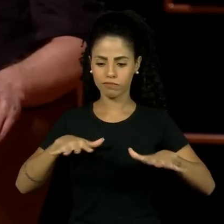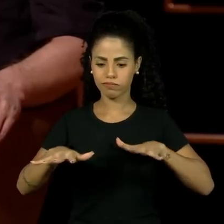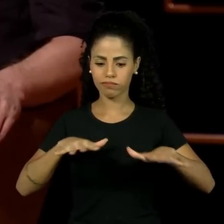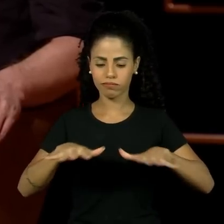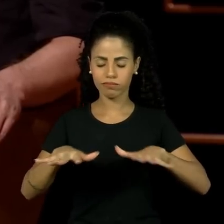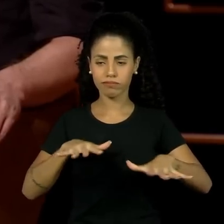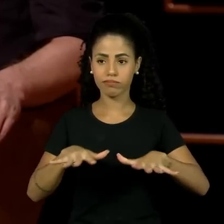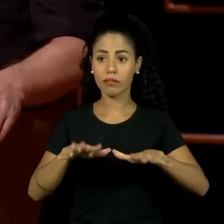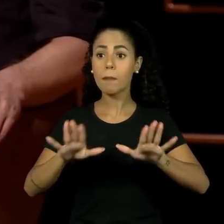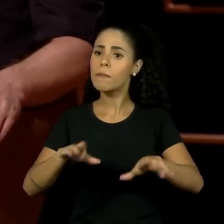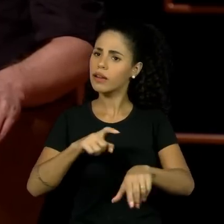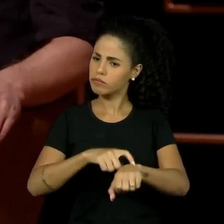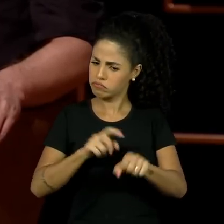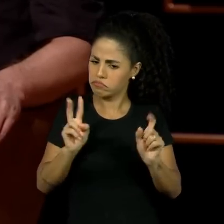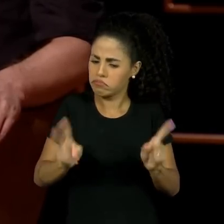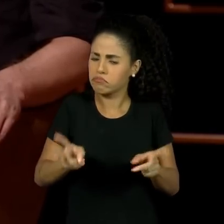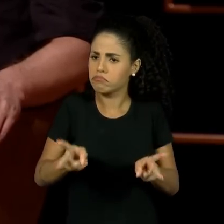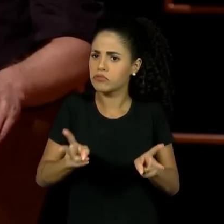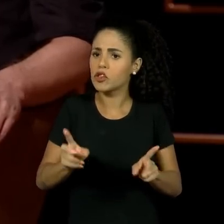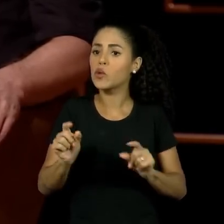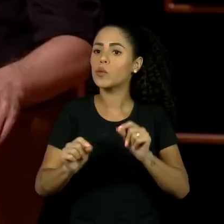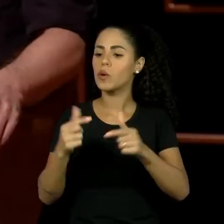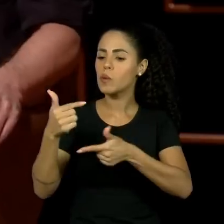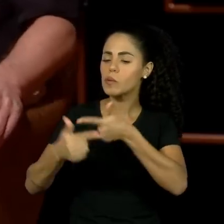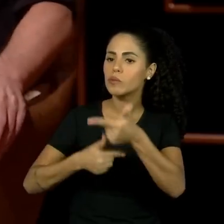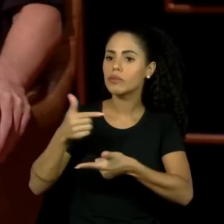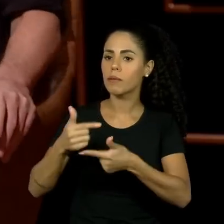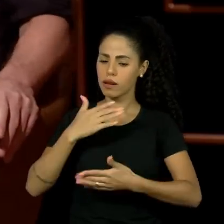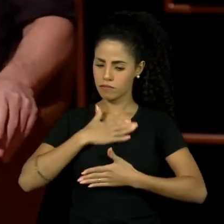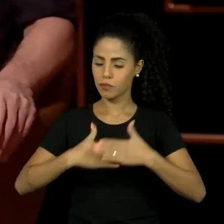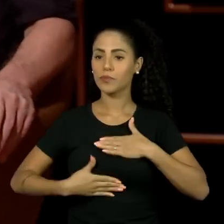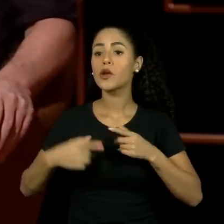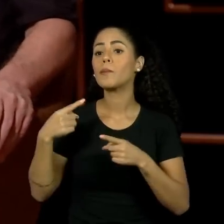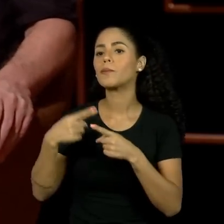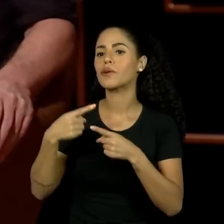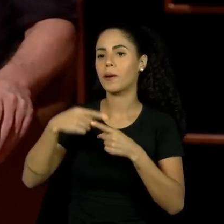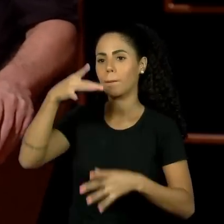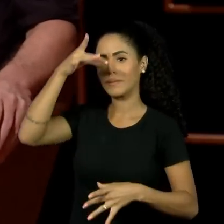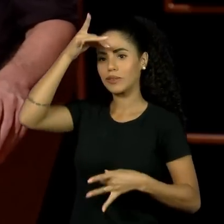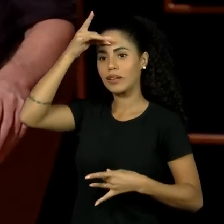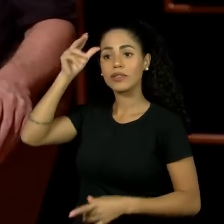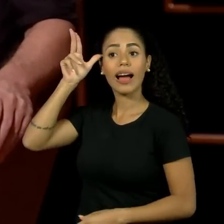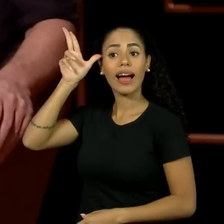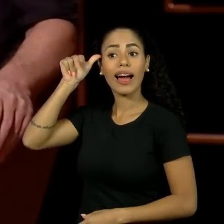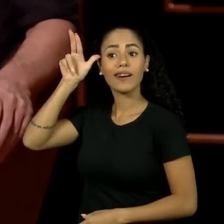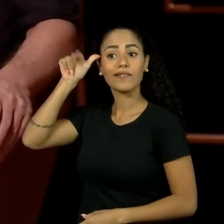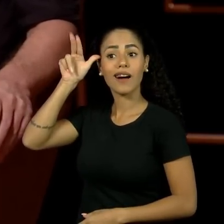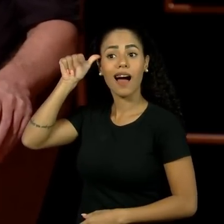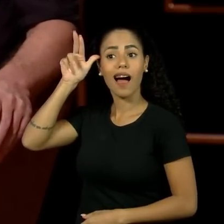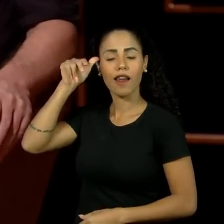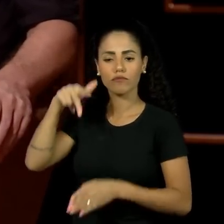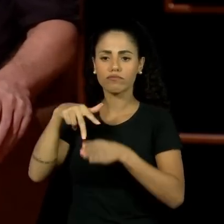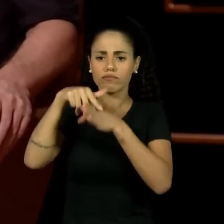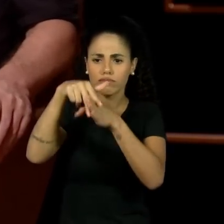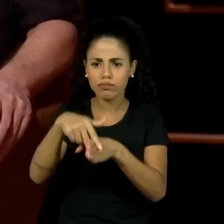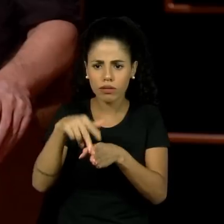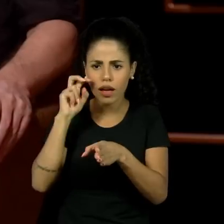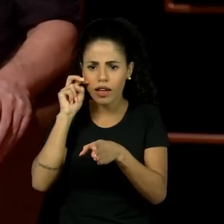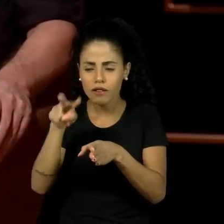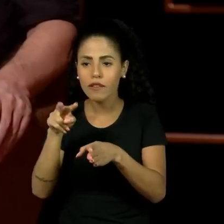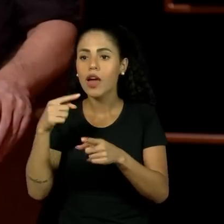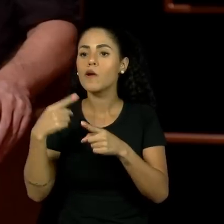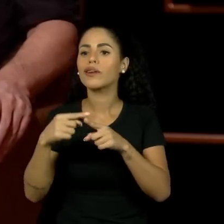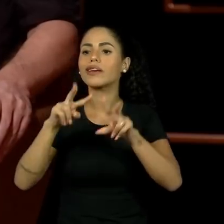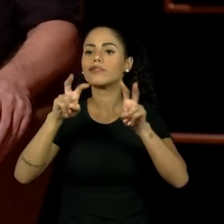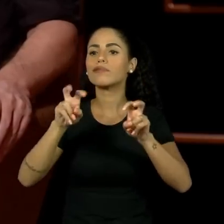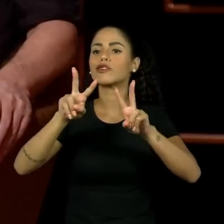E, ao mesmo tempo, era um trabalho de corpo, porque o cavalo, nessa peça, é o único que assiste realmente o crime. É uma peça